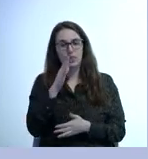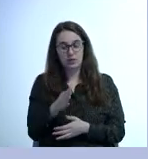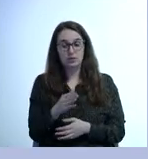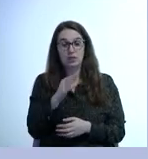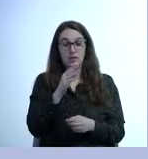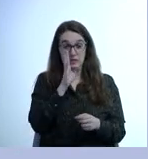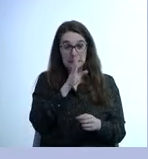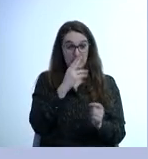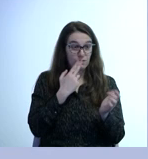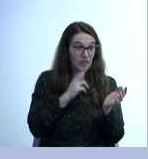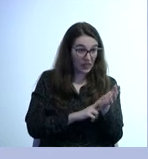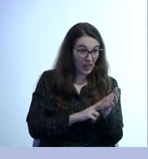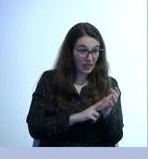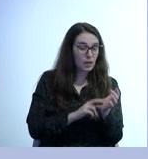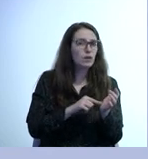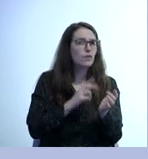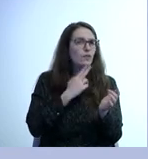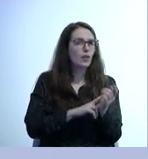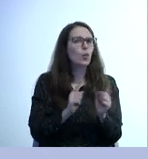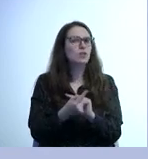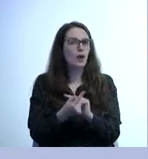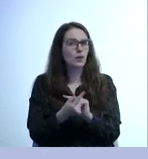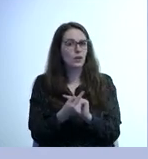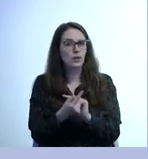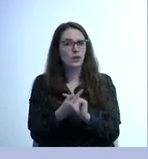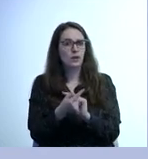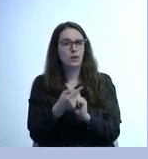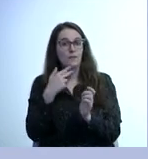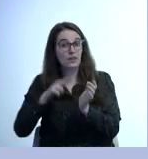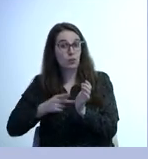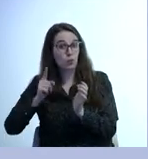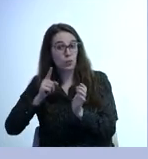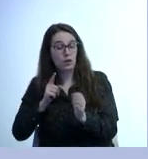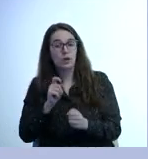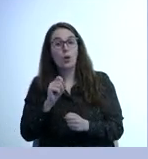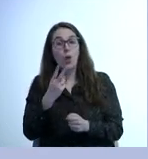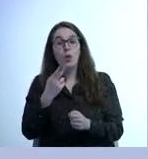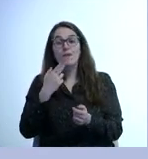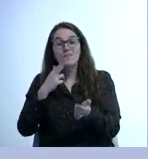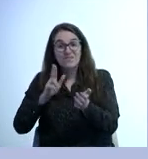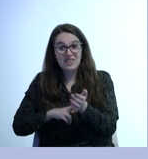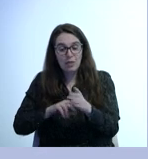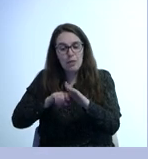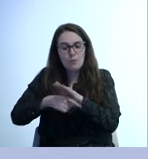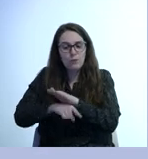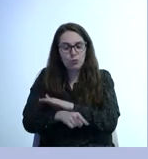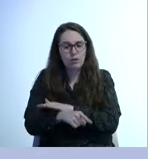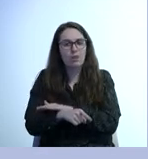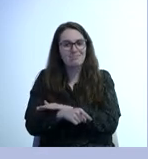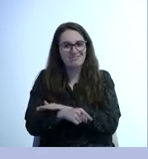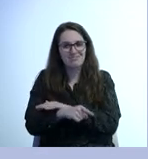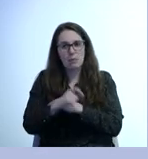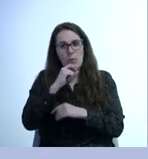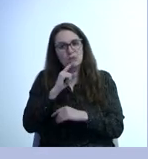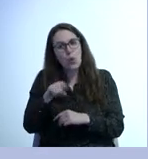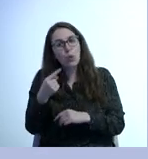de uma verdade pode ser uma inverdade, mas o contrário de uma verdade profunda pode ser outra